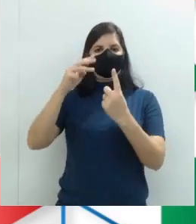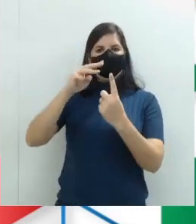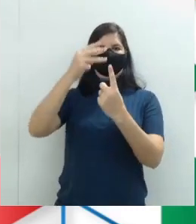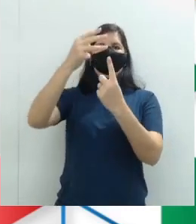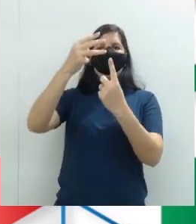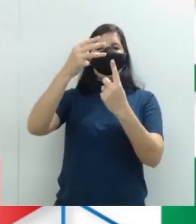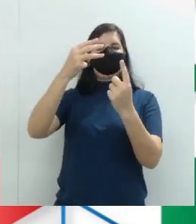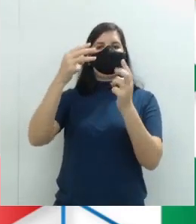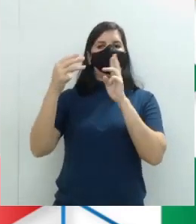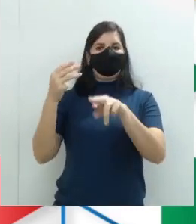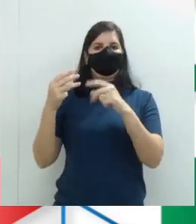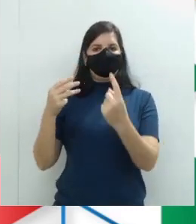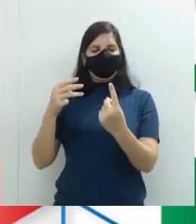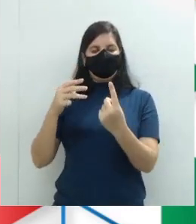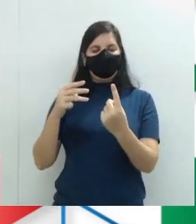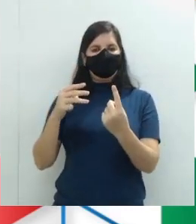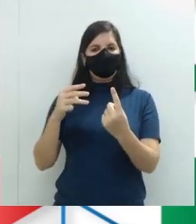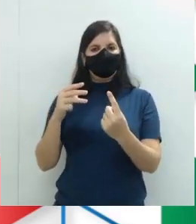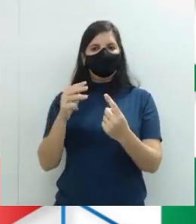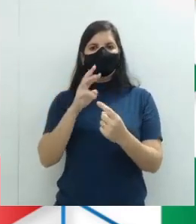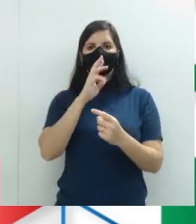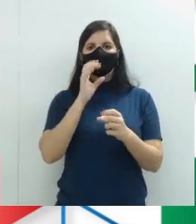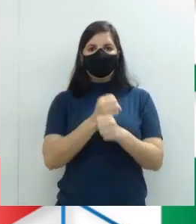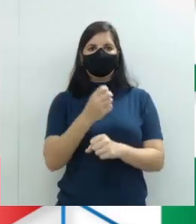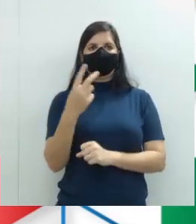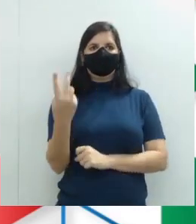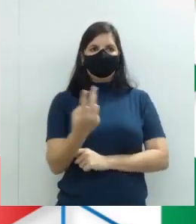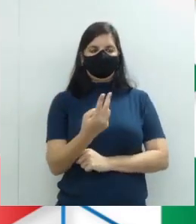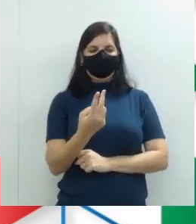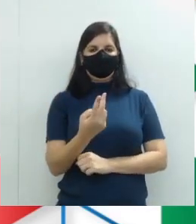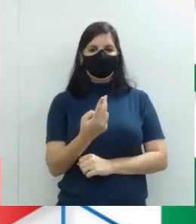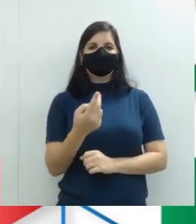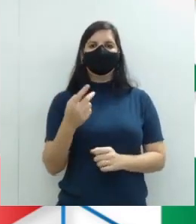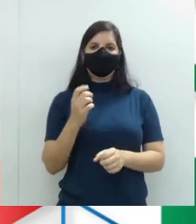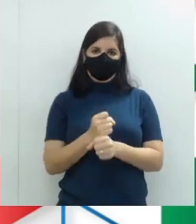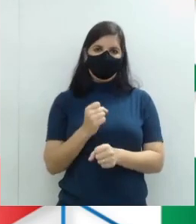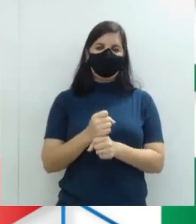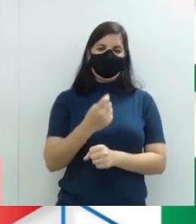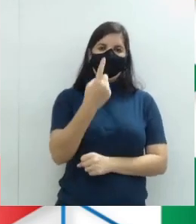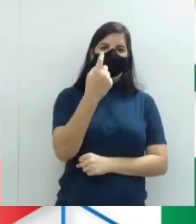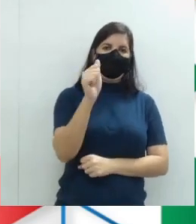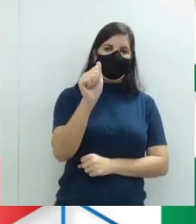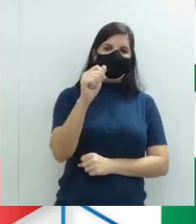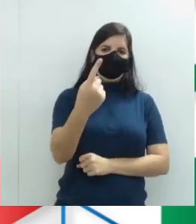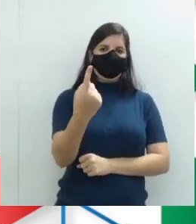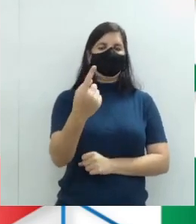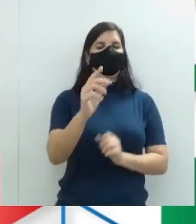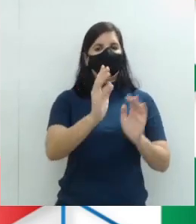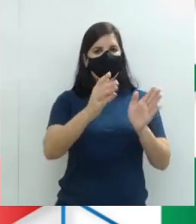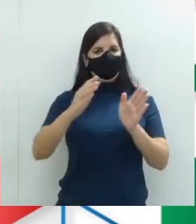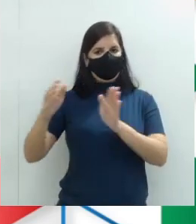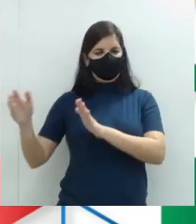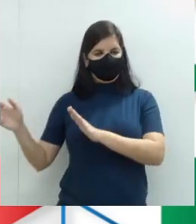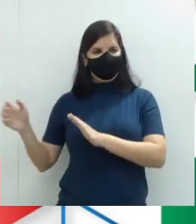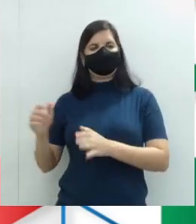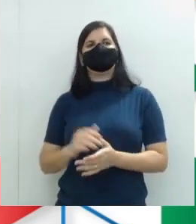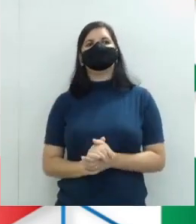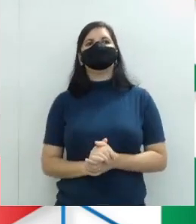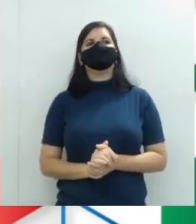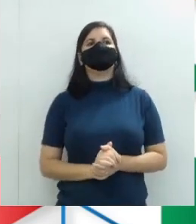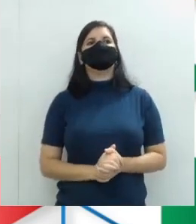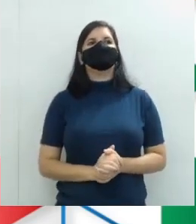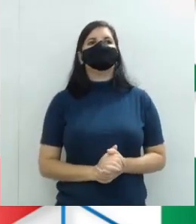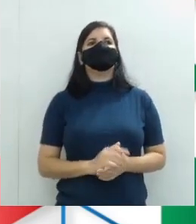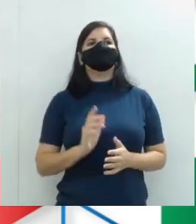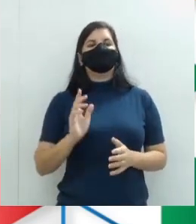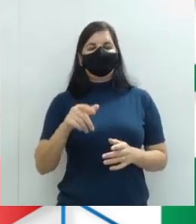vezes 2, 2. Foi o resultado que a gente achou para A1, ok? E assim a gente seguiu a ordem